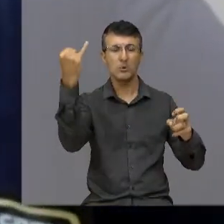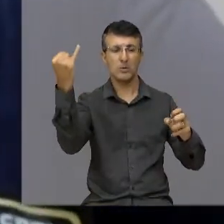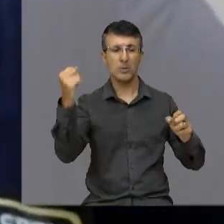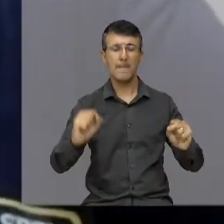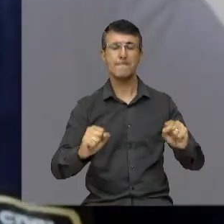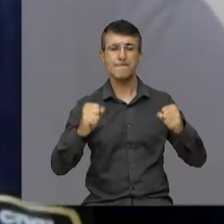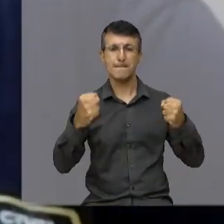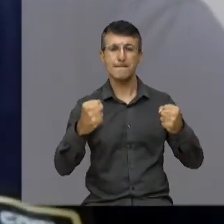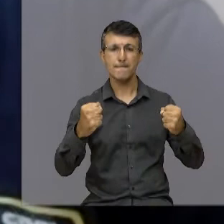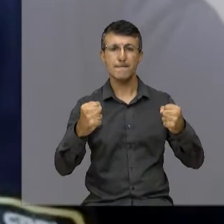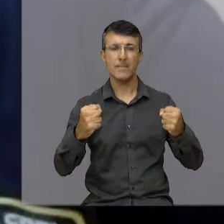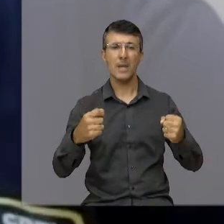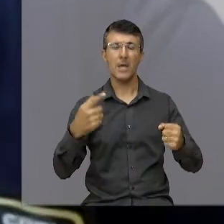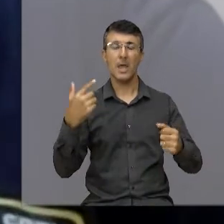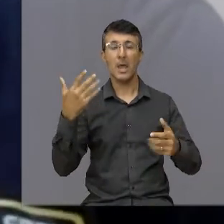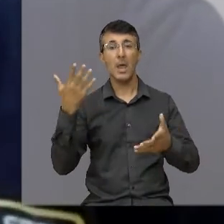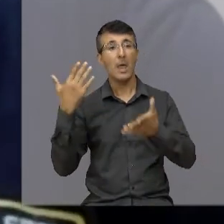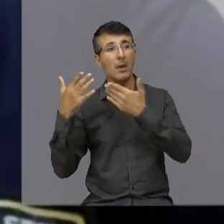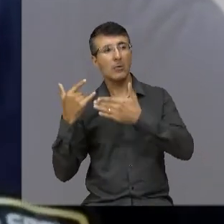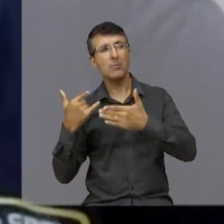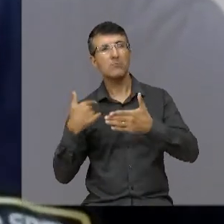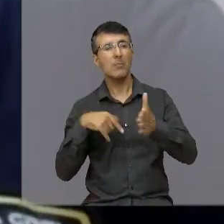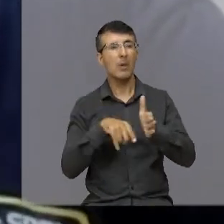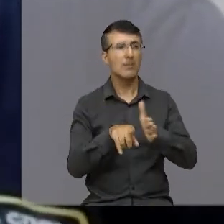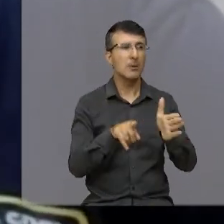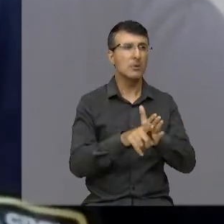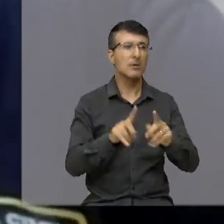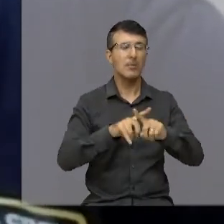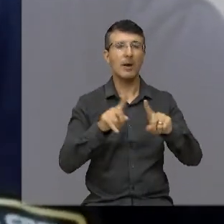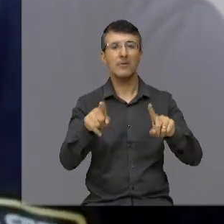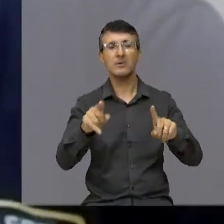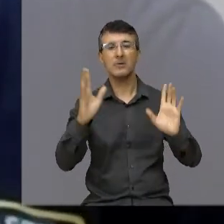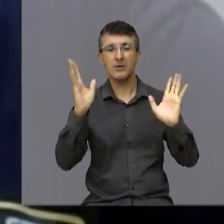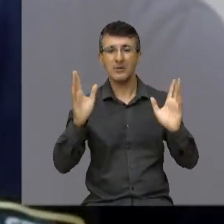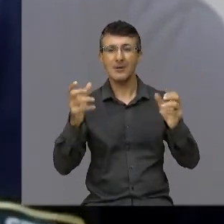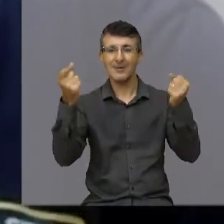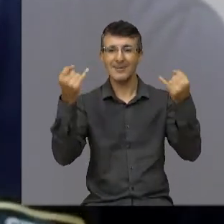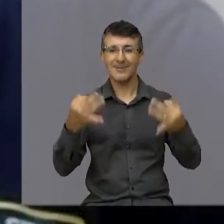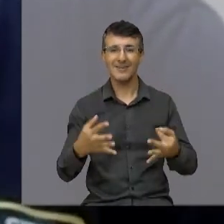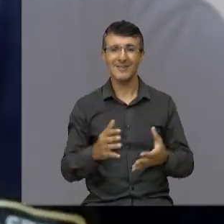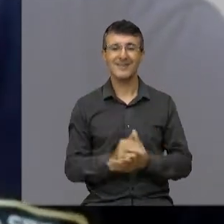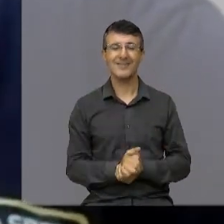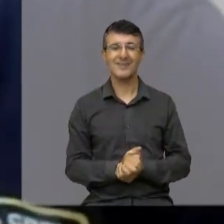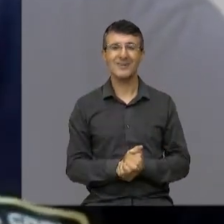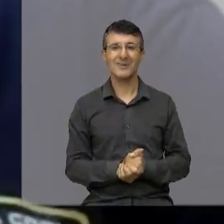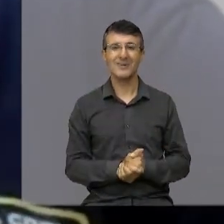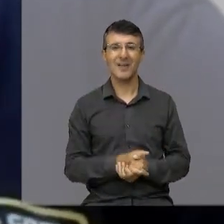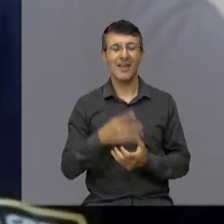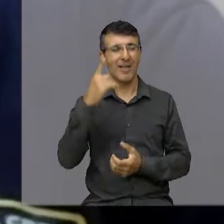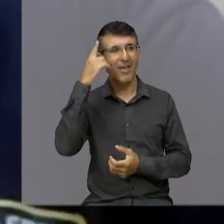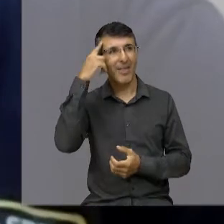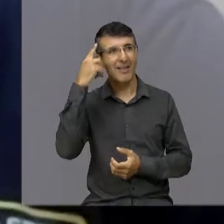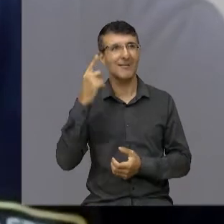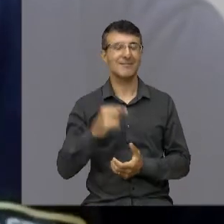fazer uma pergunta exatamente sobre isso, mas você já até esclareceu a minha